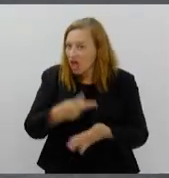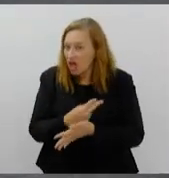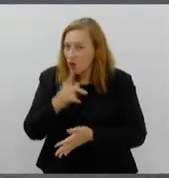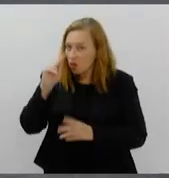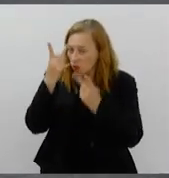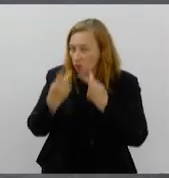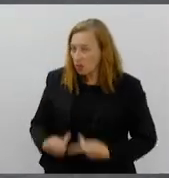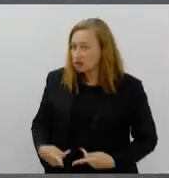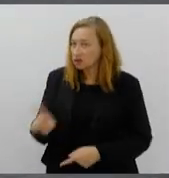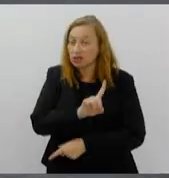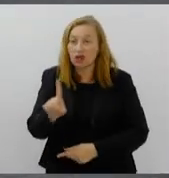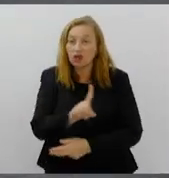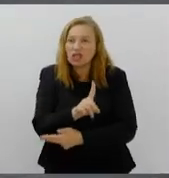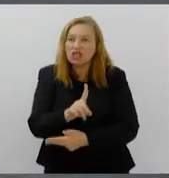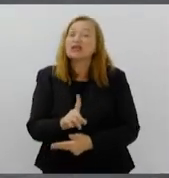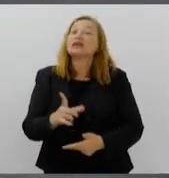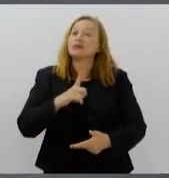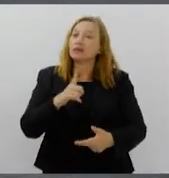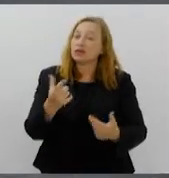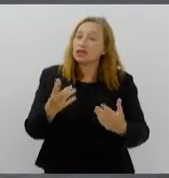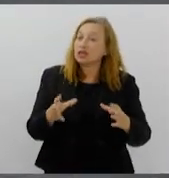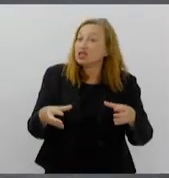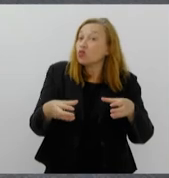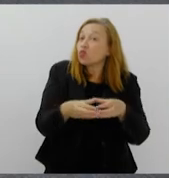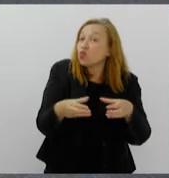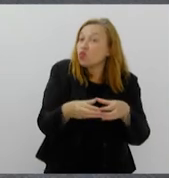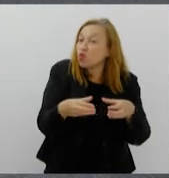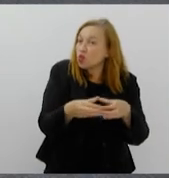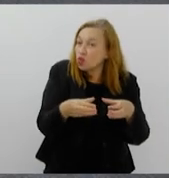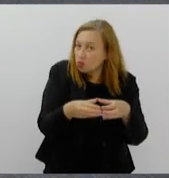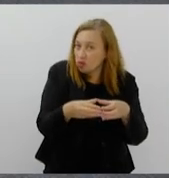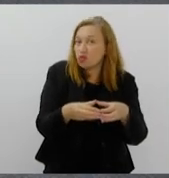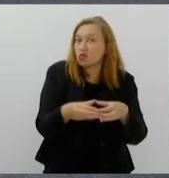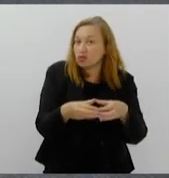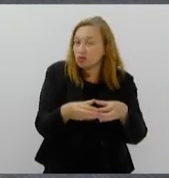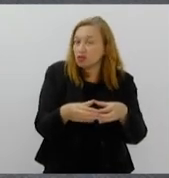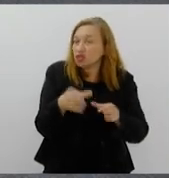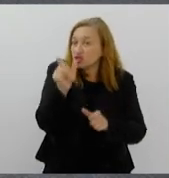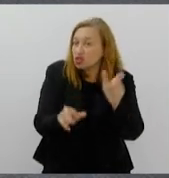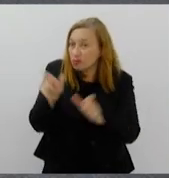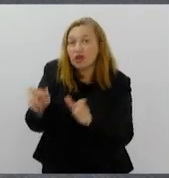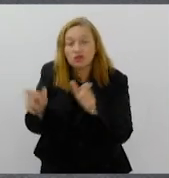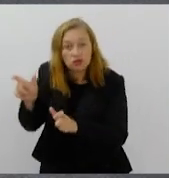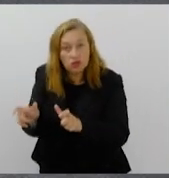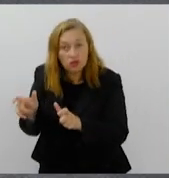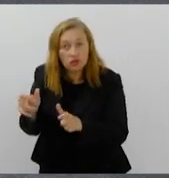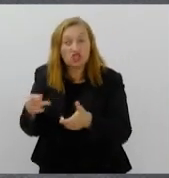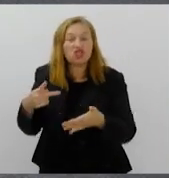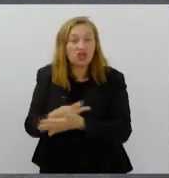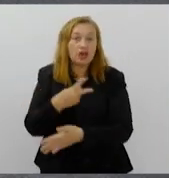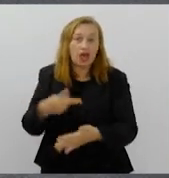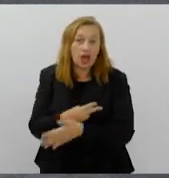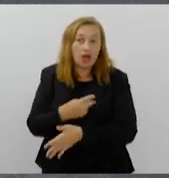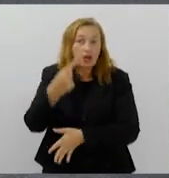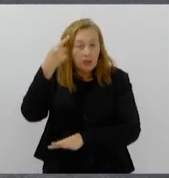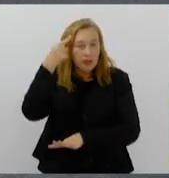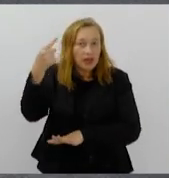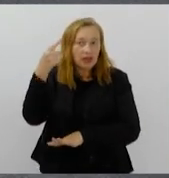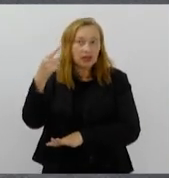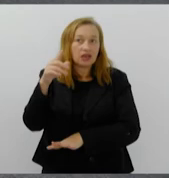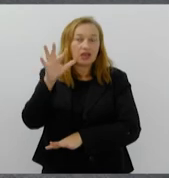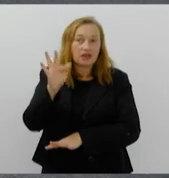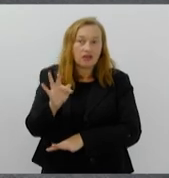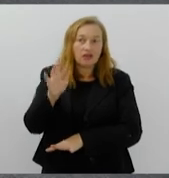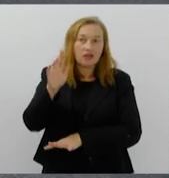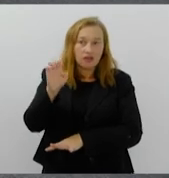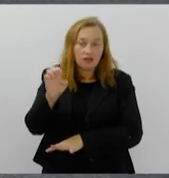falha. Tem que ser uma sucessão de afrouxamento nos controles, fruto de uma lógica de feudo político que se